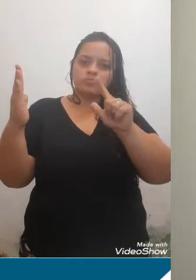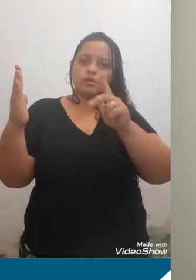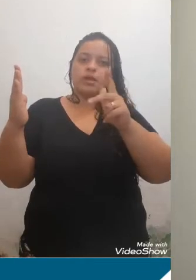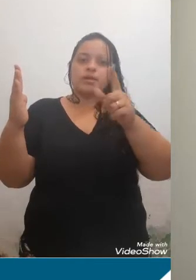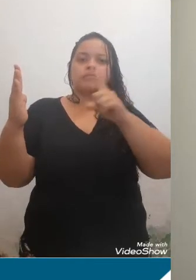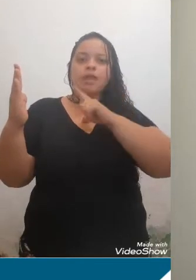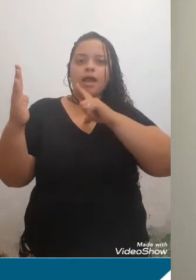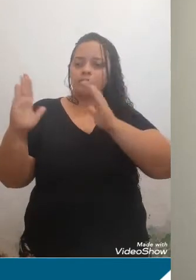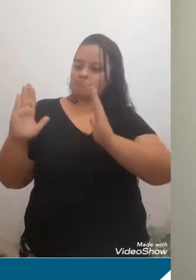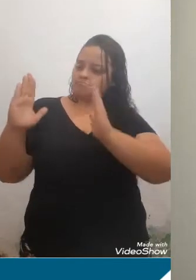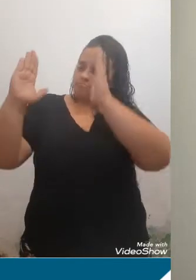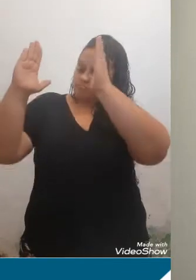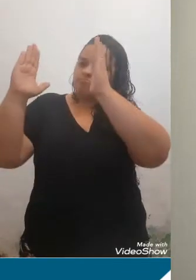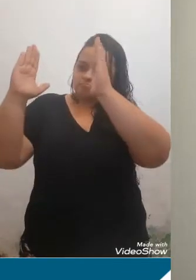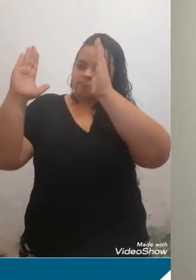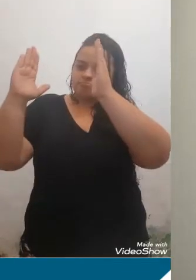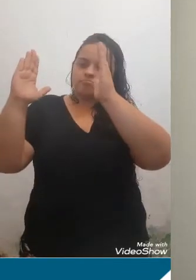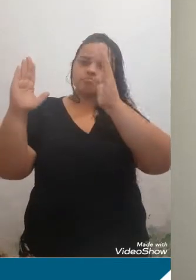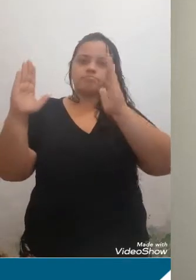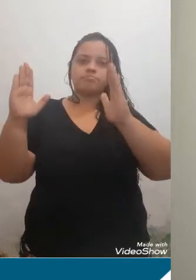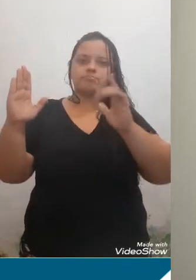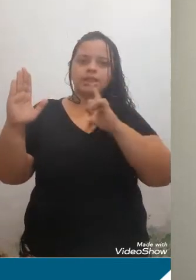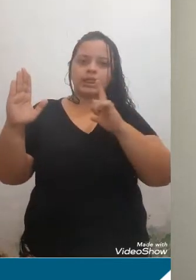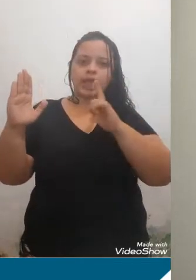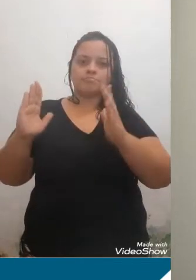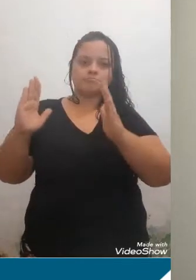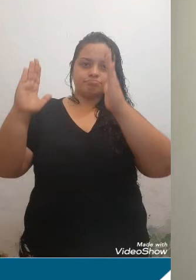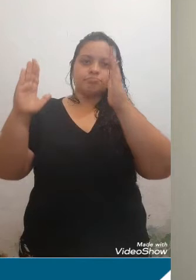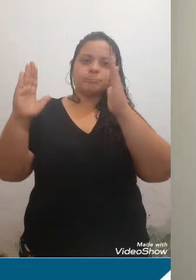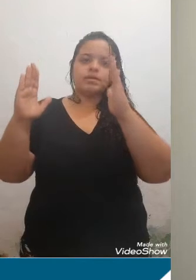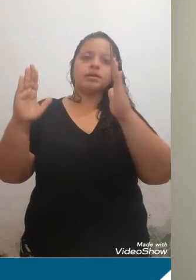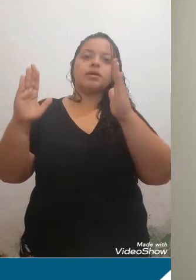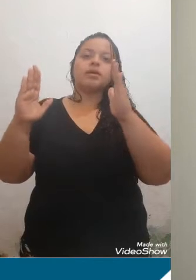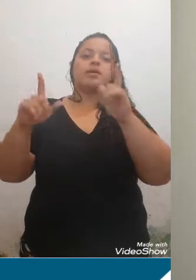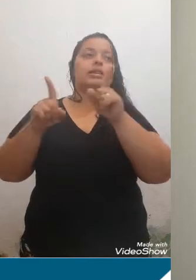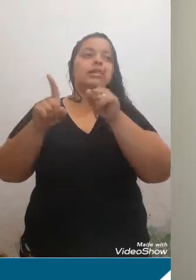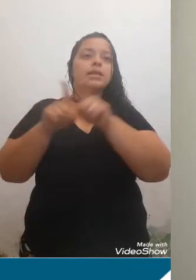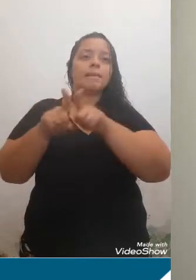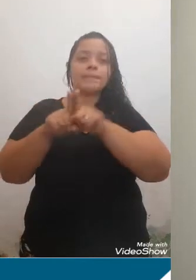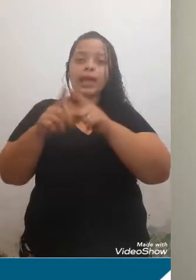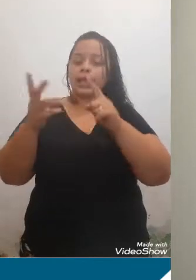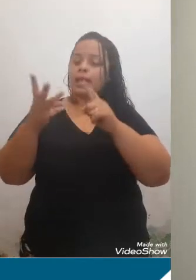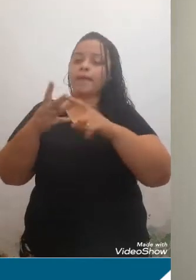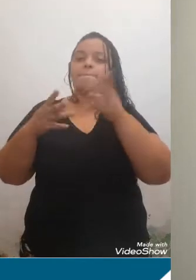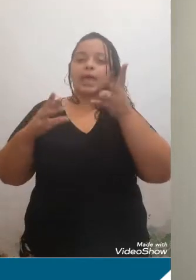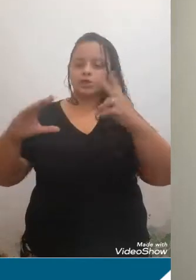porque a imagem está de cabeça para cima em relação à cumbuca, ao objeto, né?